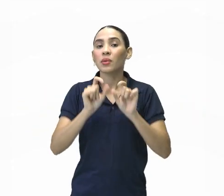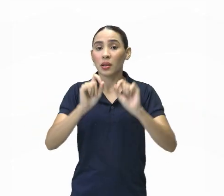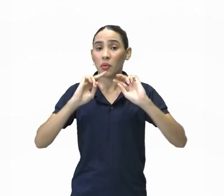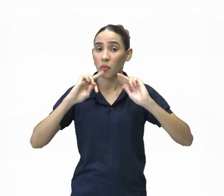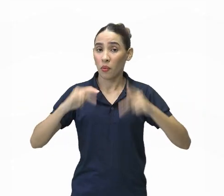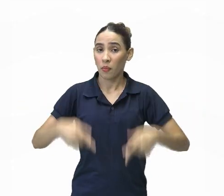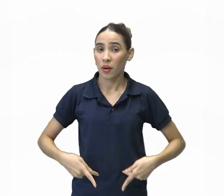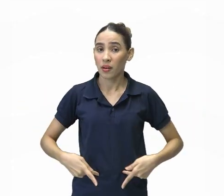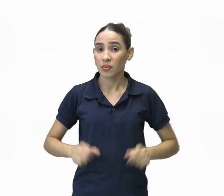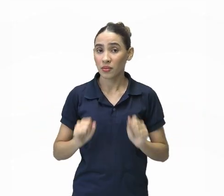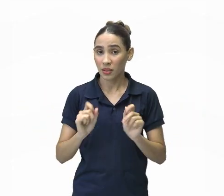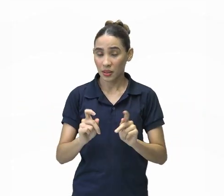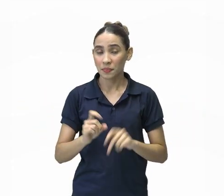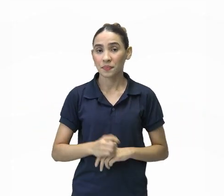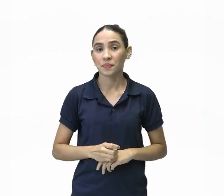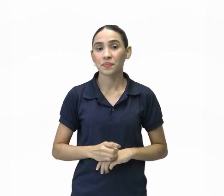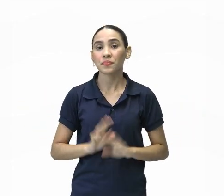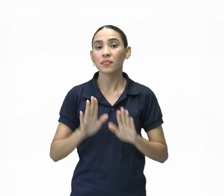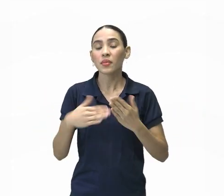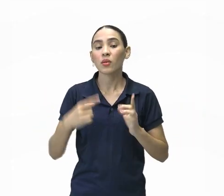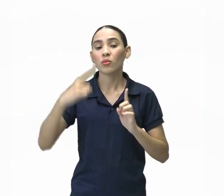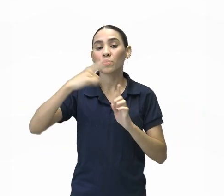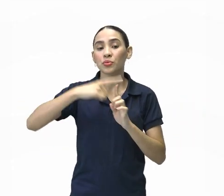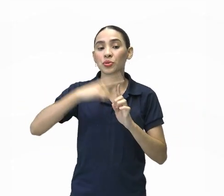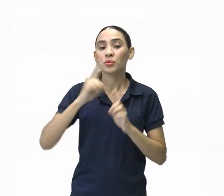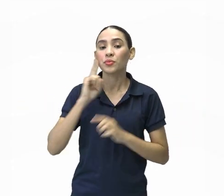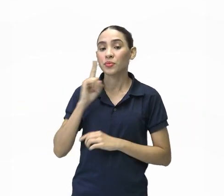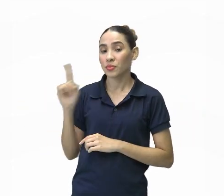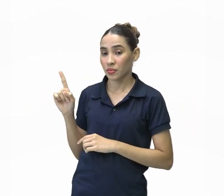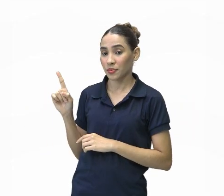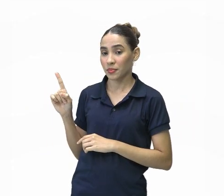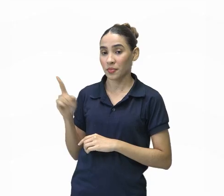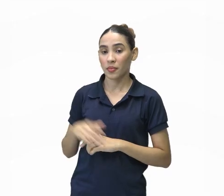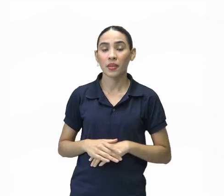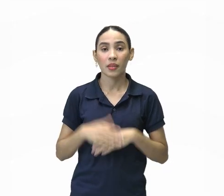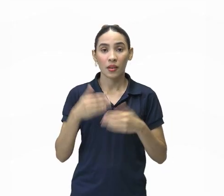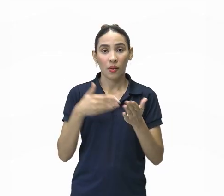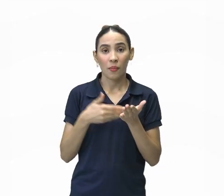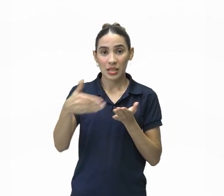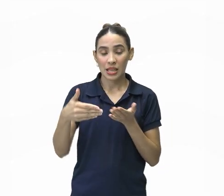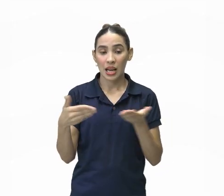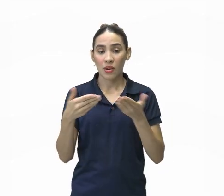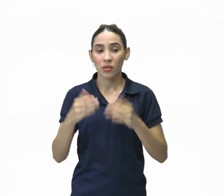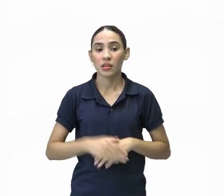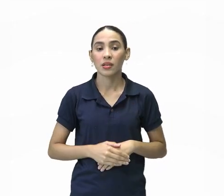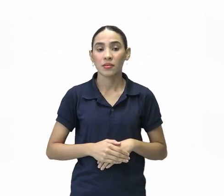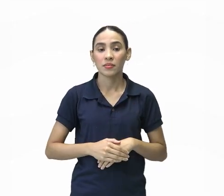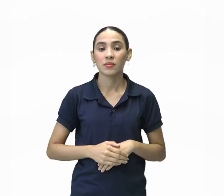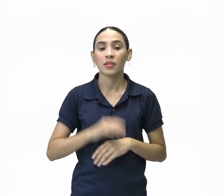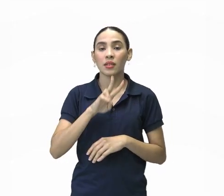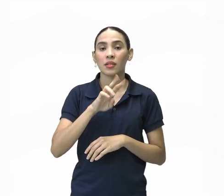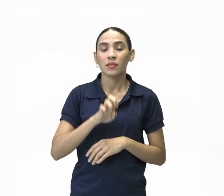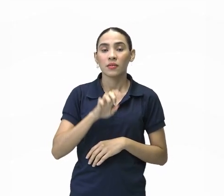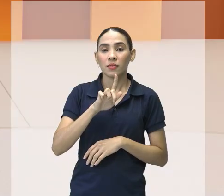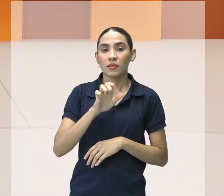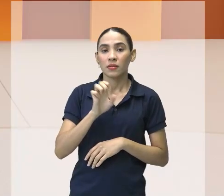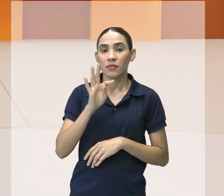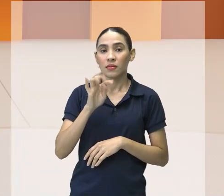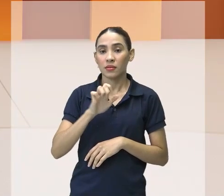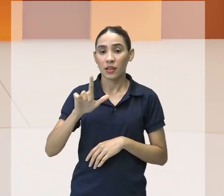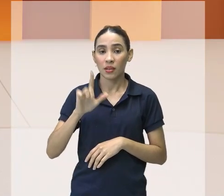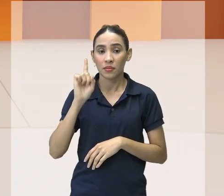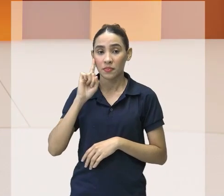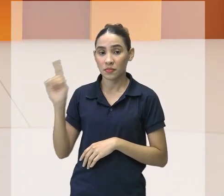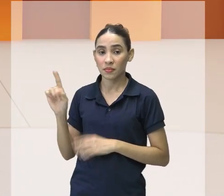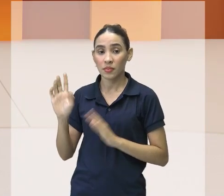ser humano. Então, os tipos de extrativismo. Vamos começar pelo extrativismo